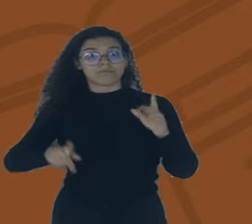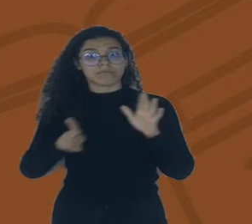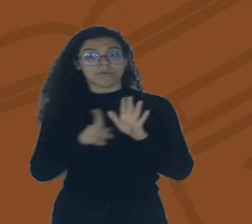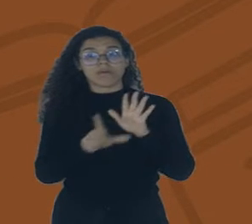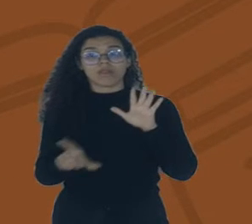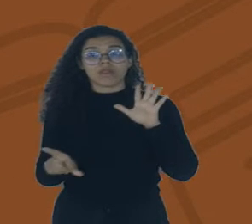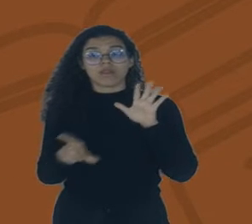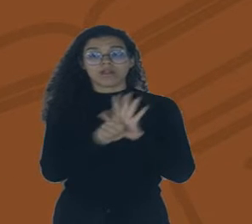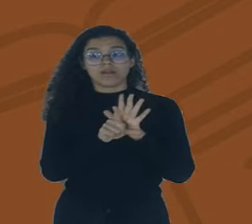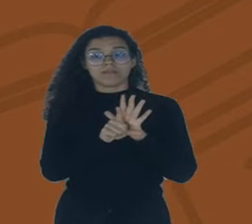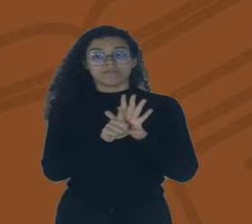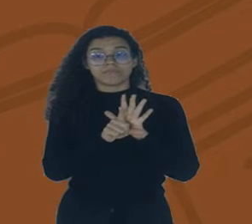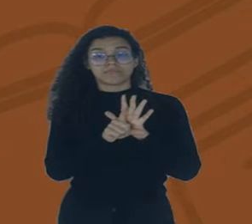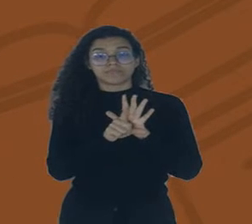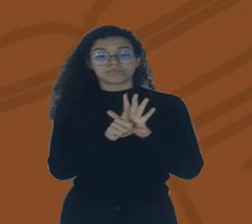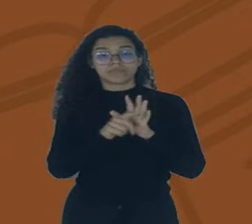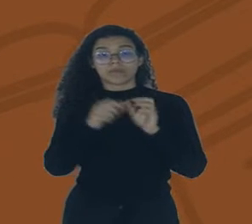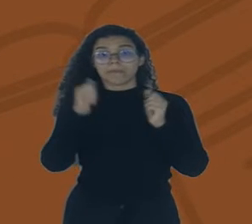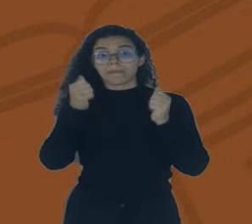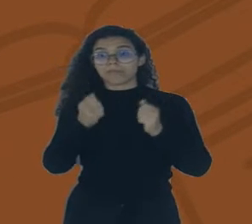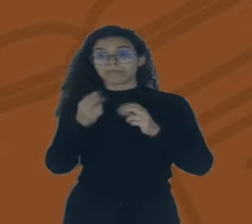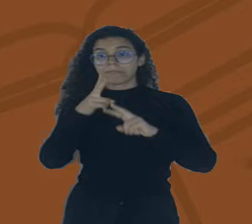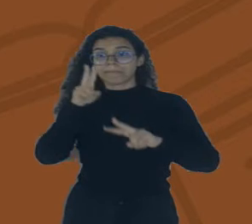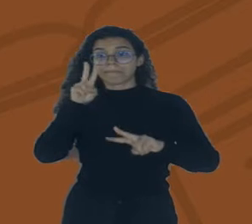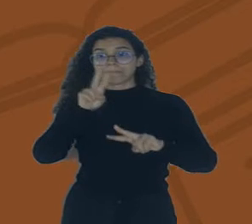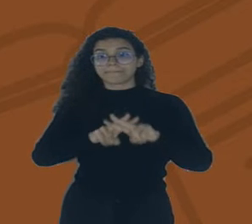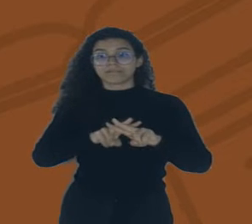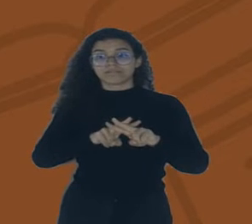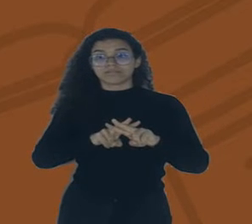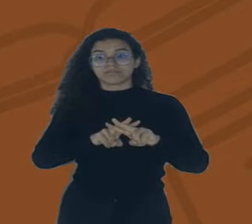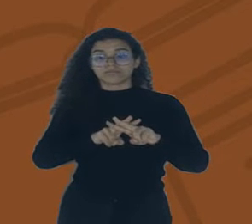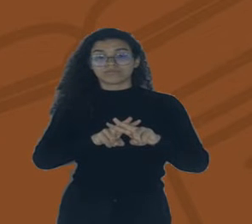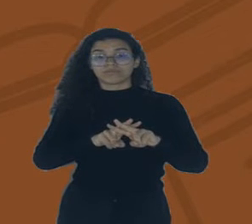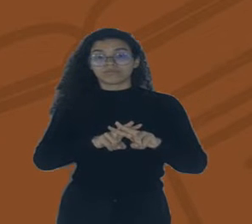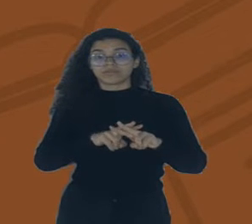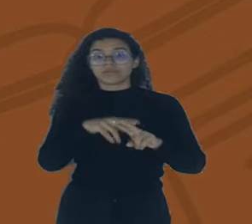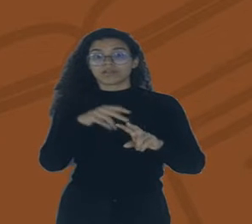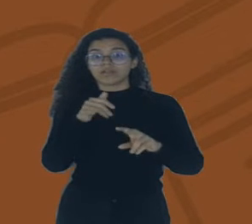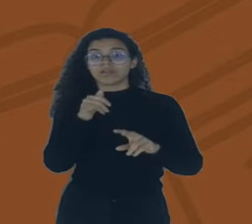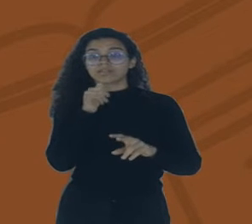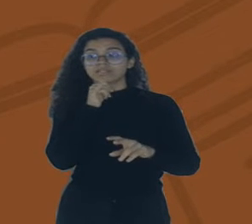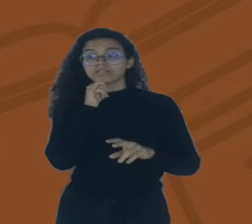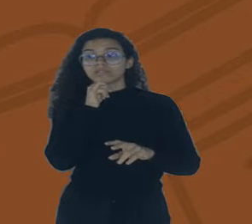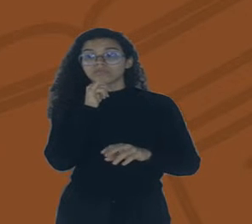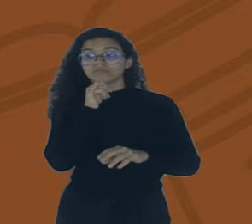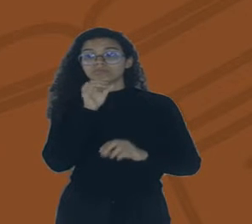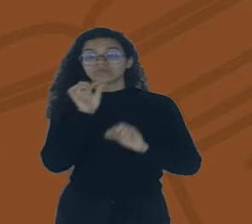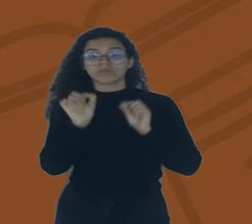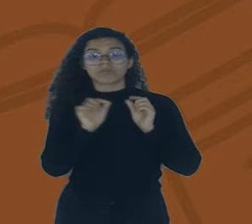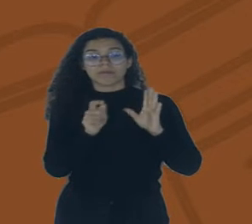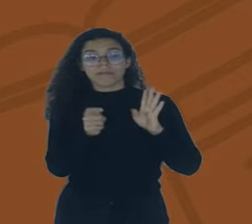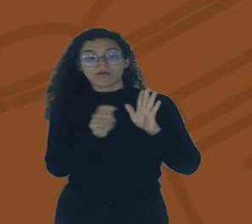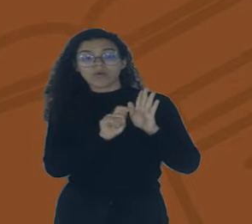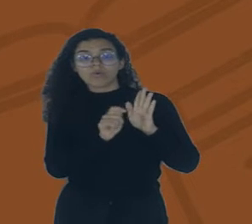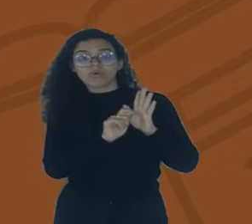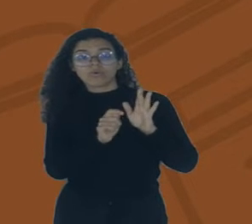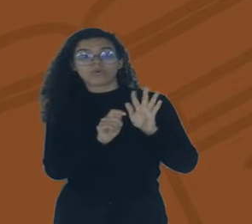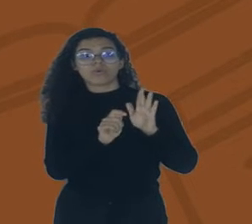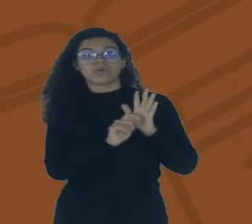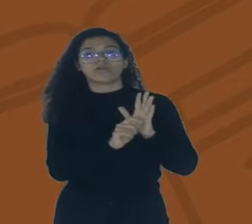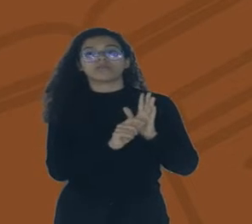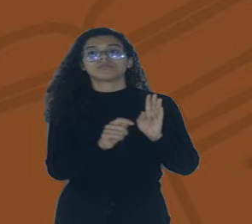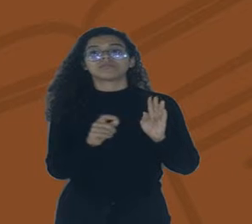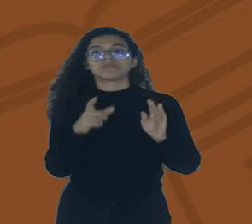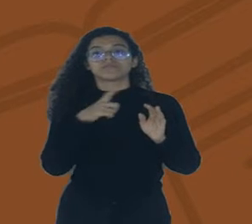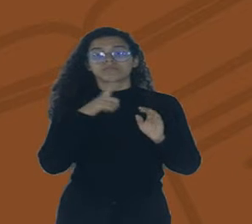ficando sujeitos aí a sanções penais, como por exemplo aí, né, existe aí a maconha, existe